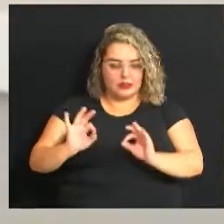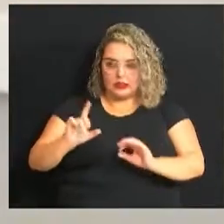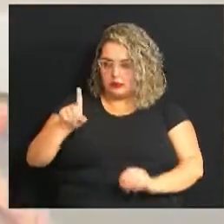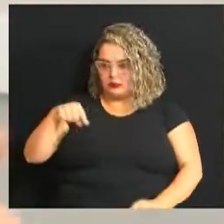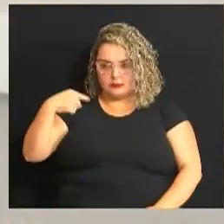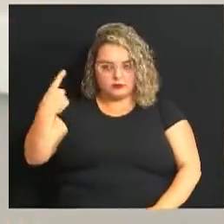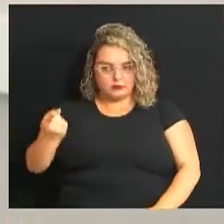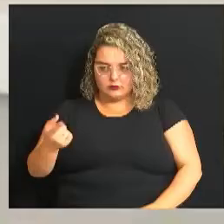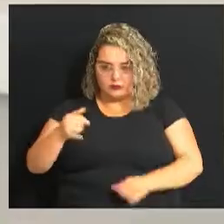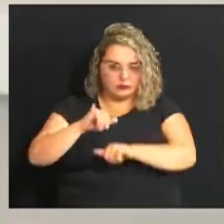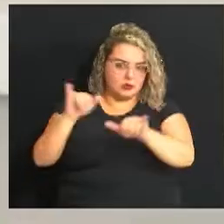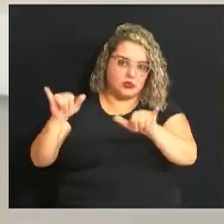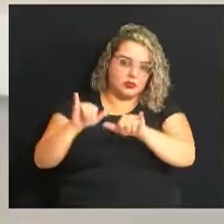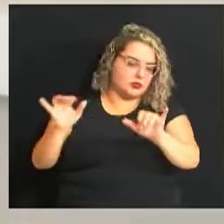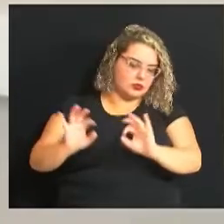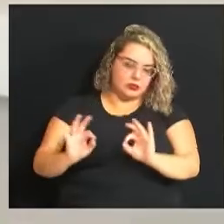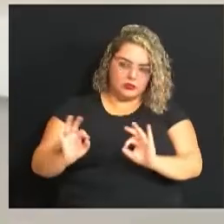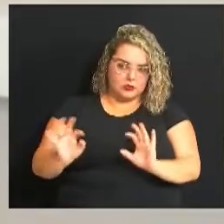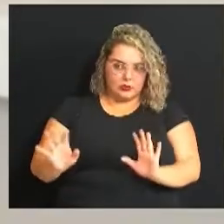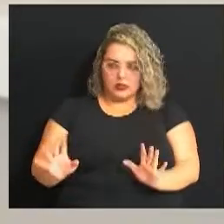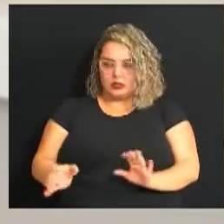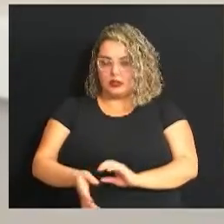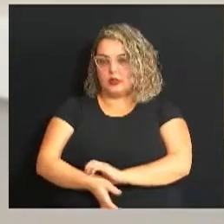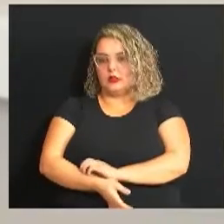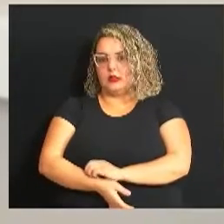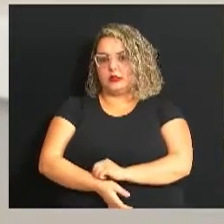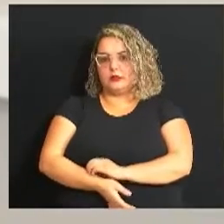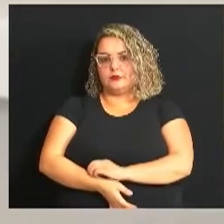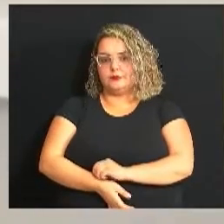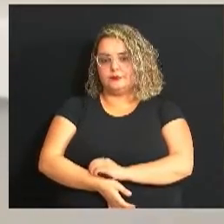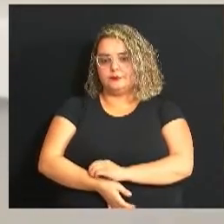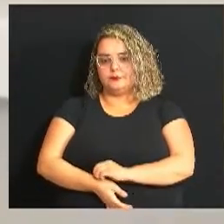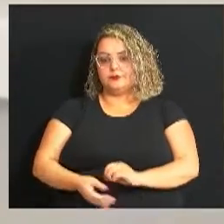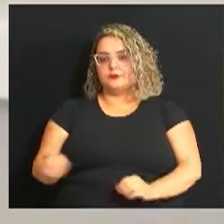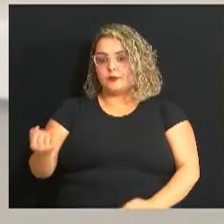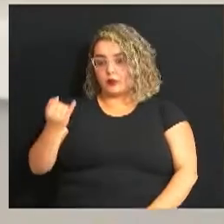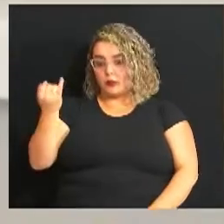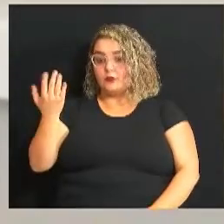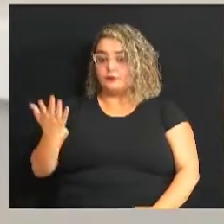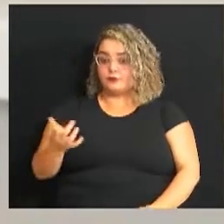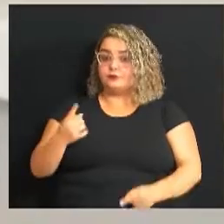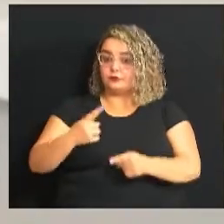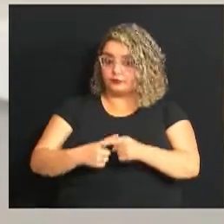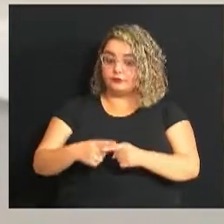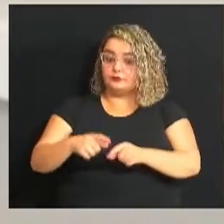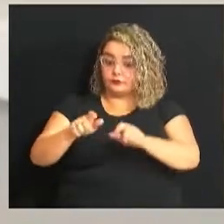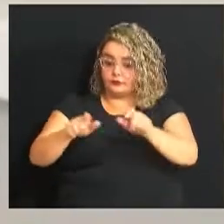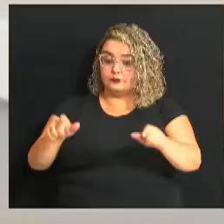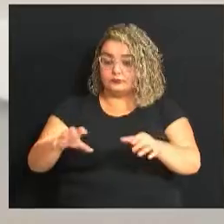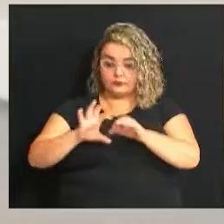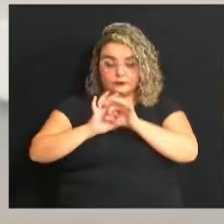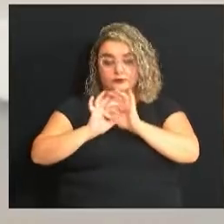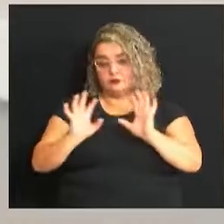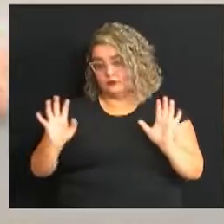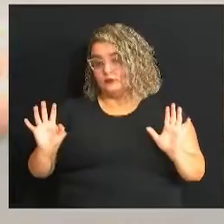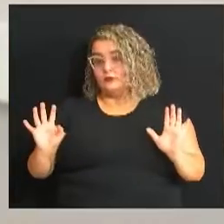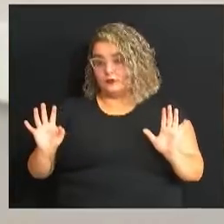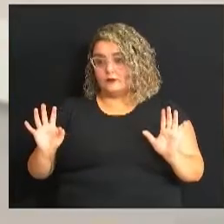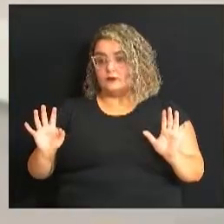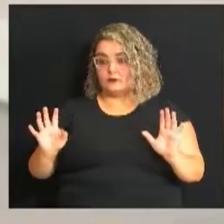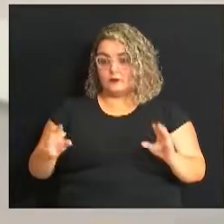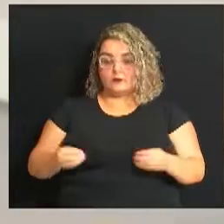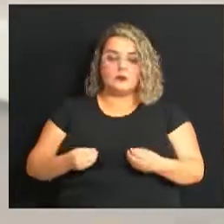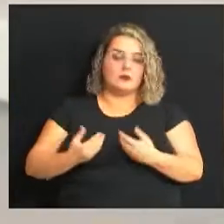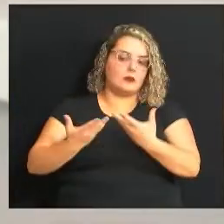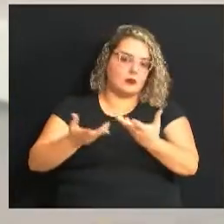para divulgação externa, para terceiros. É muito importante isso, para que as partes, inclusive, tenham a liberdade de expor, né,